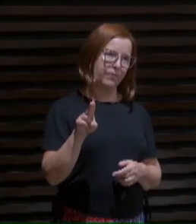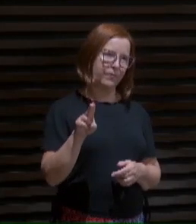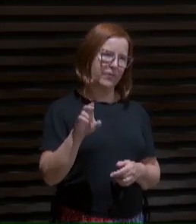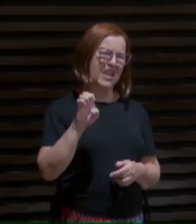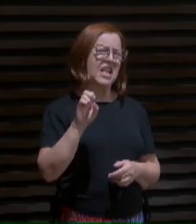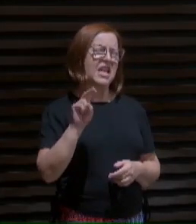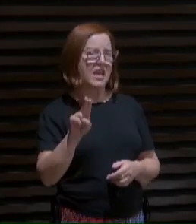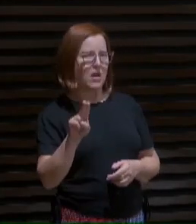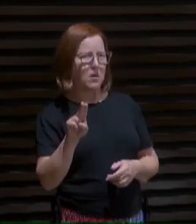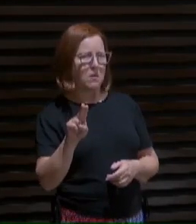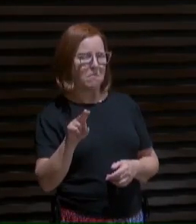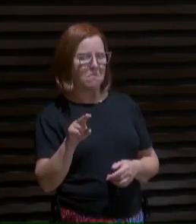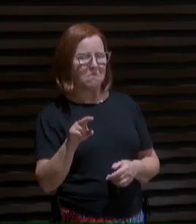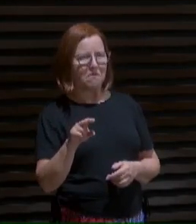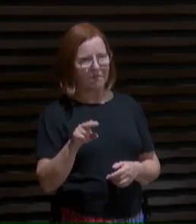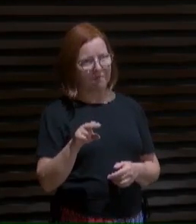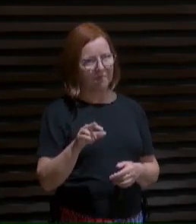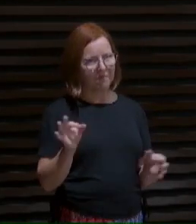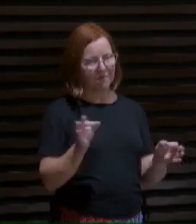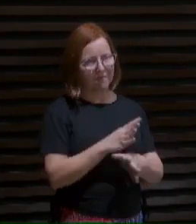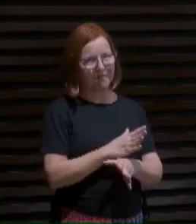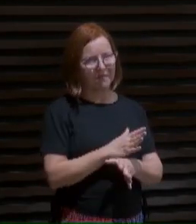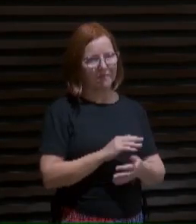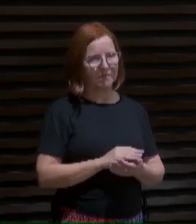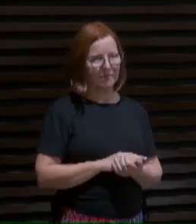Eu me basto.